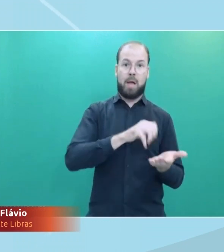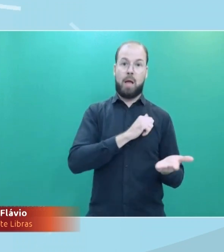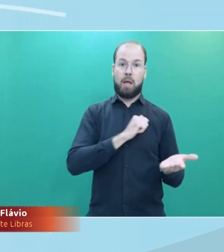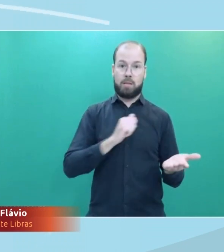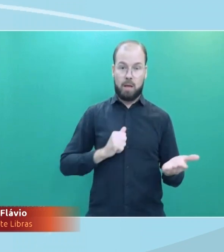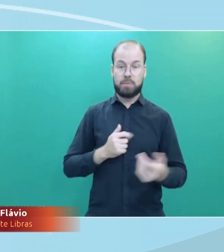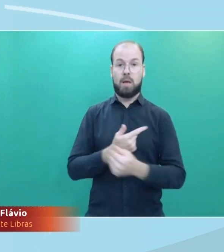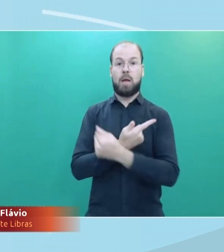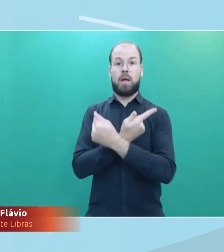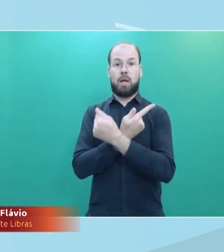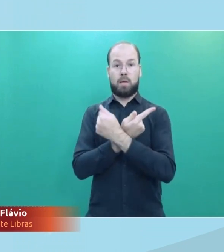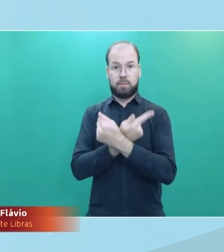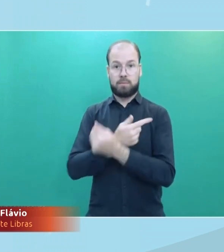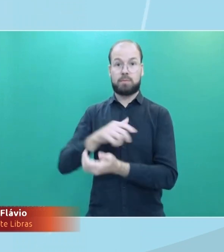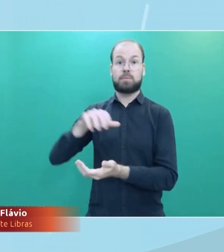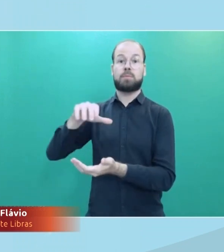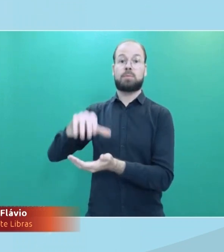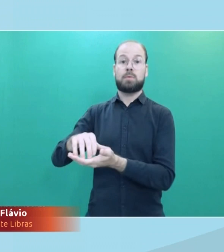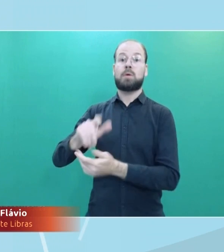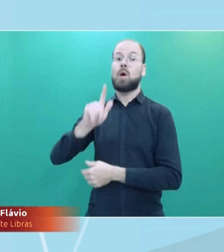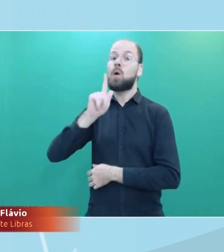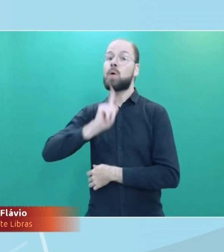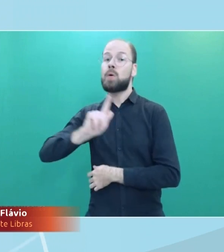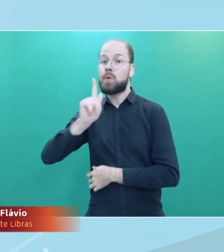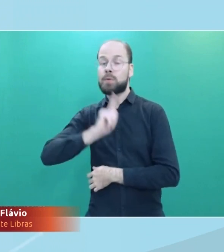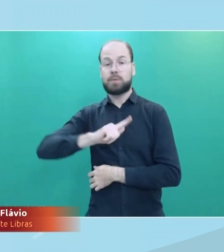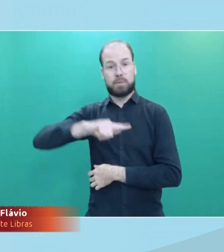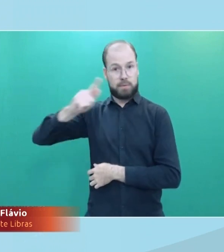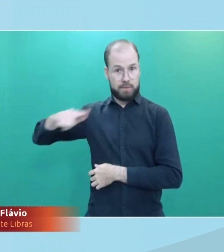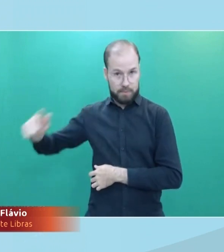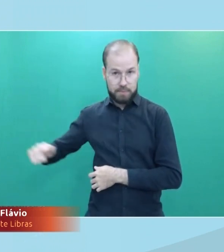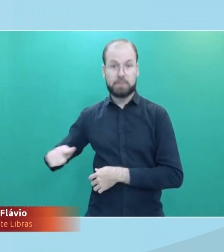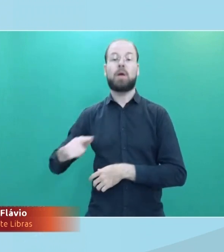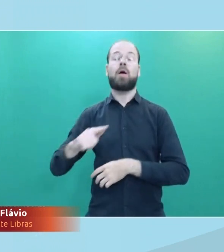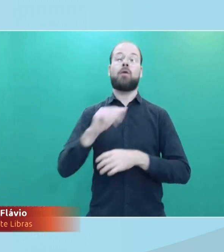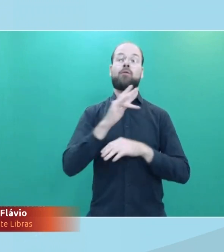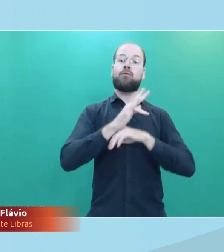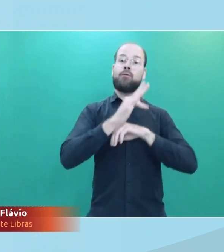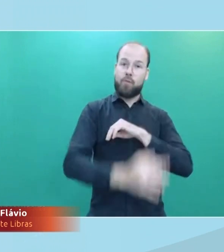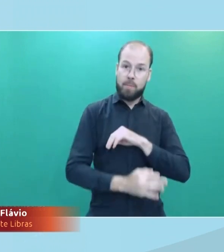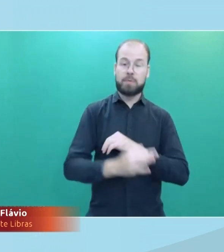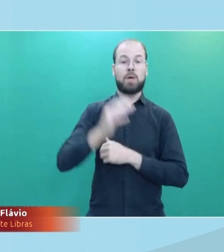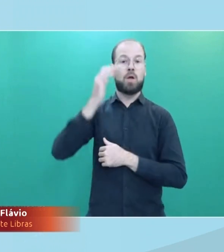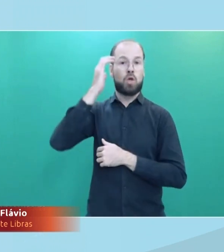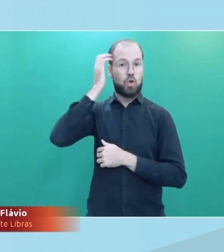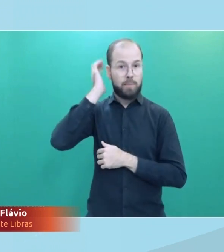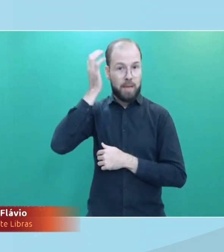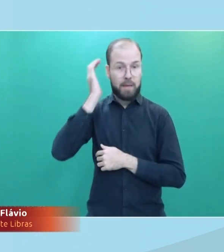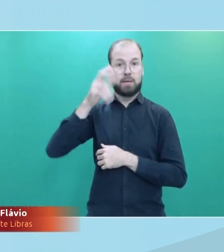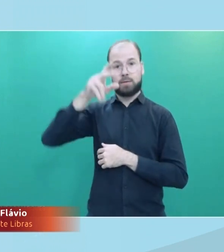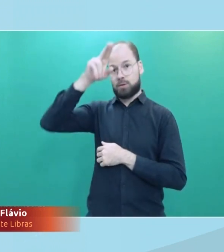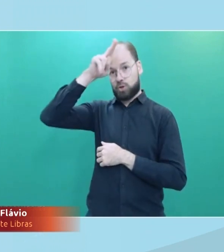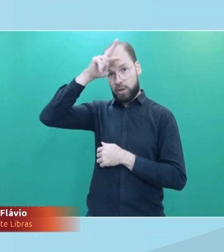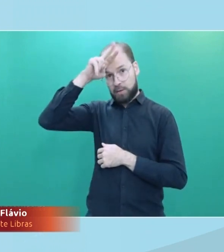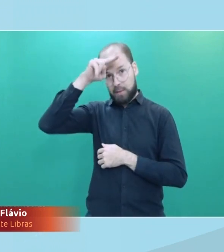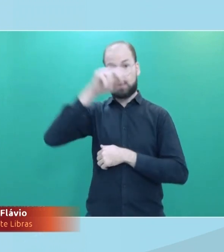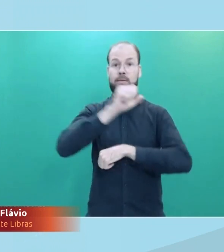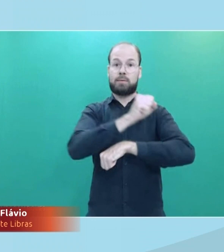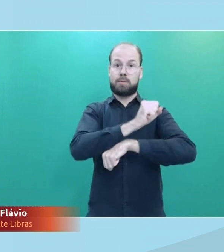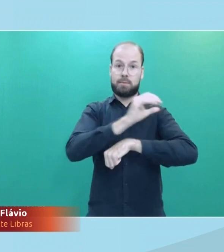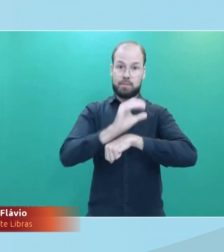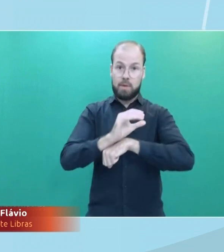Aparecida de Goiânia, Cidade de Goiás, Formosa, Goiânia, Itumbiara, Jataí, Senador Canedo, Uruaçu